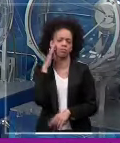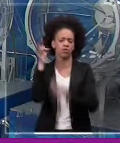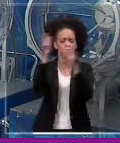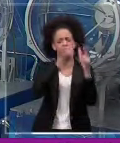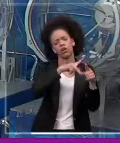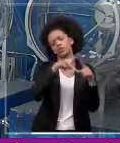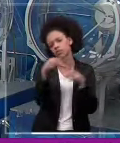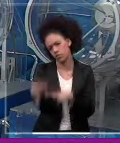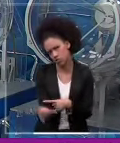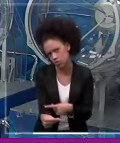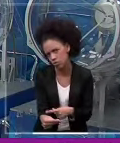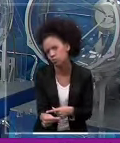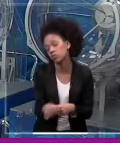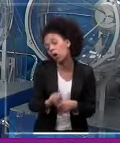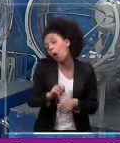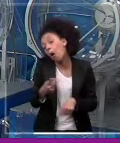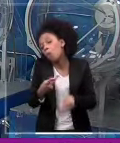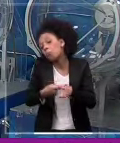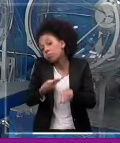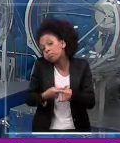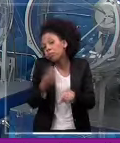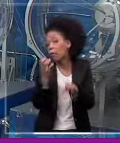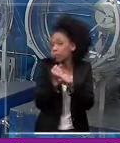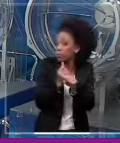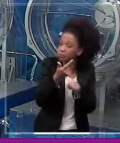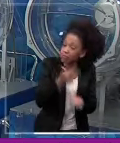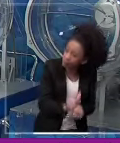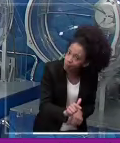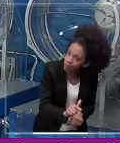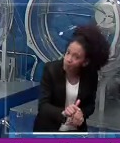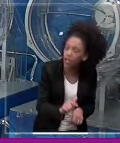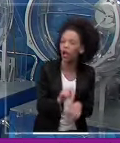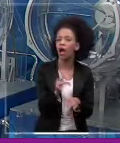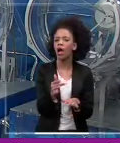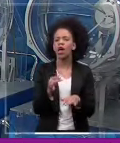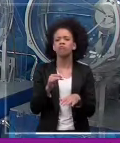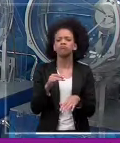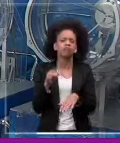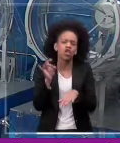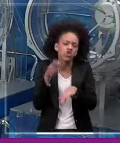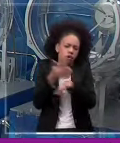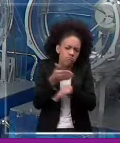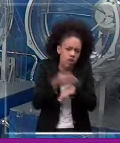são as apostas vencedoras ou se o prêmio está acumulado. Basta acessar